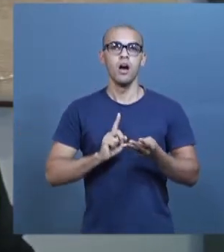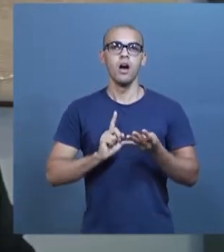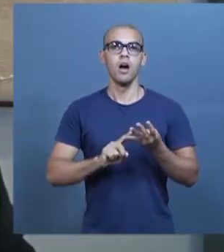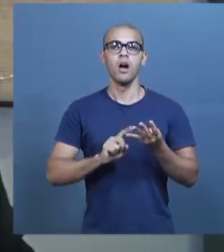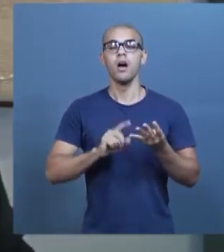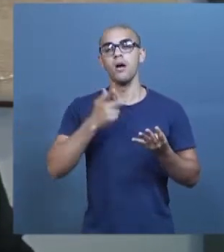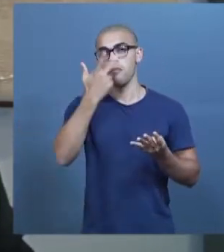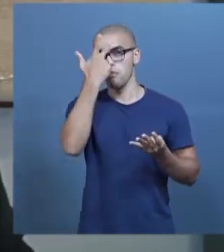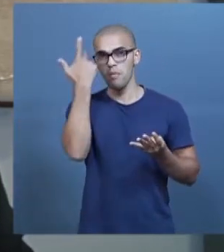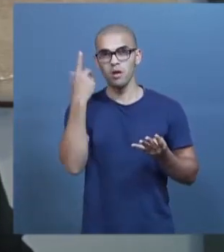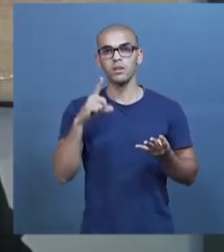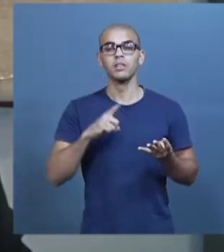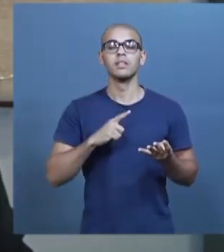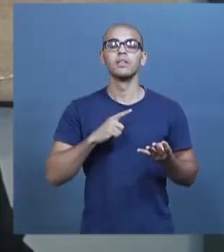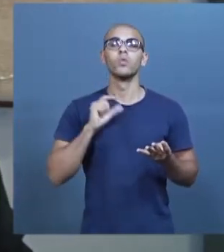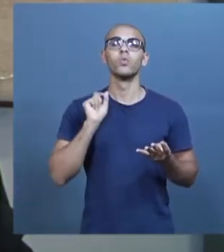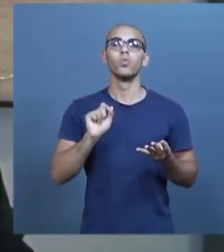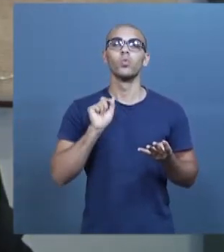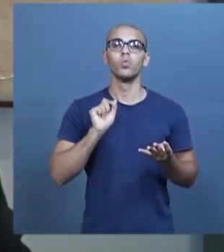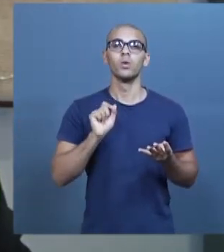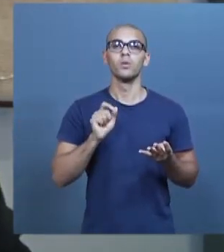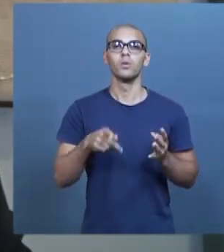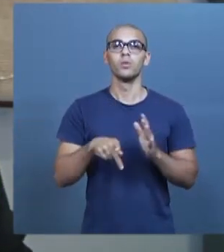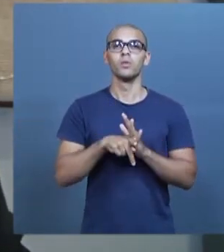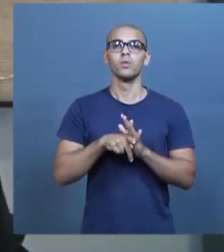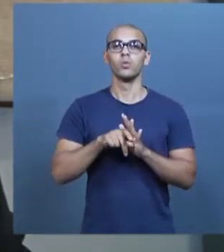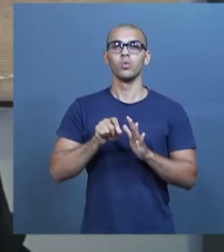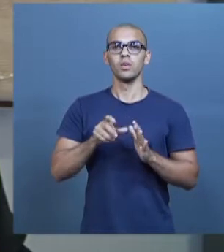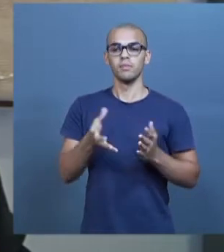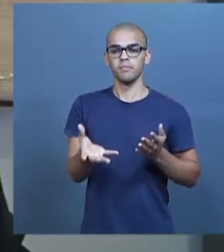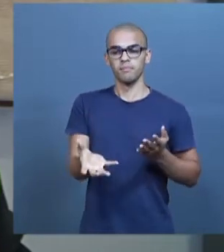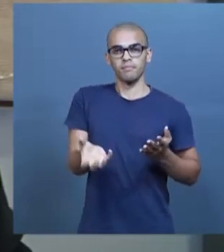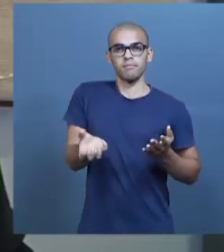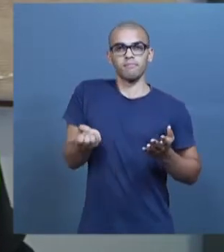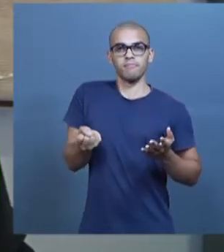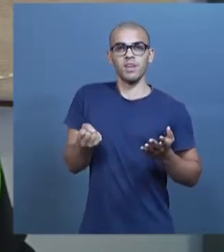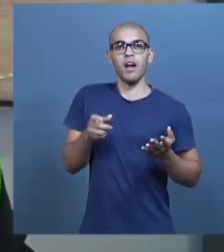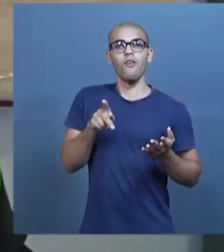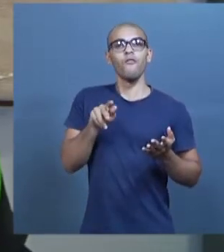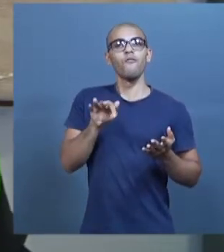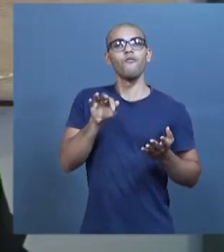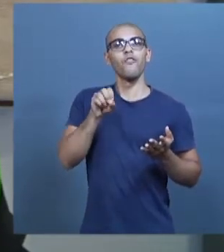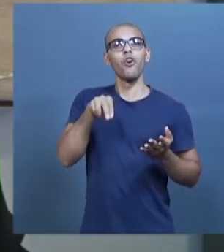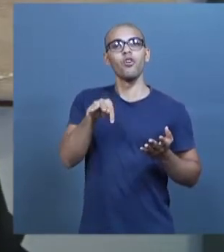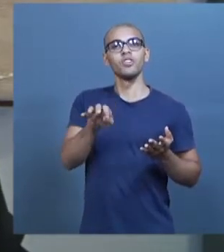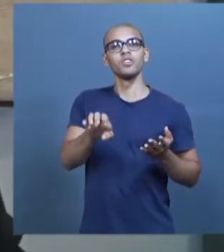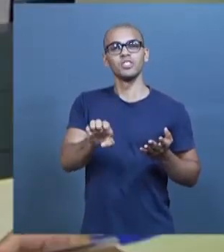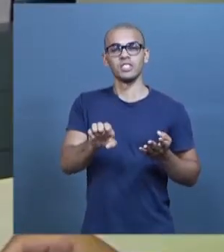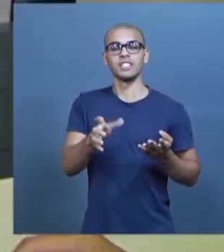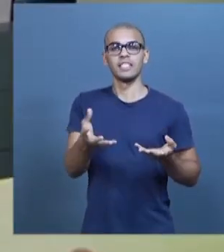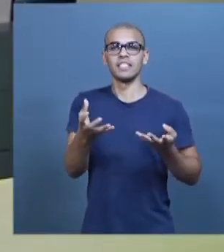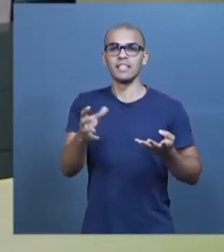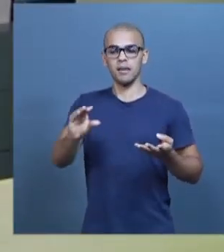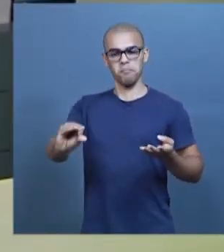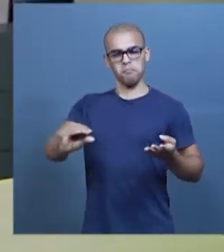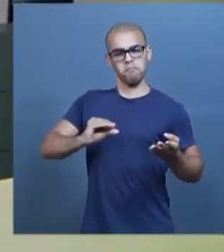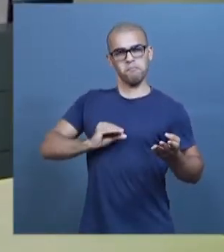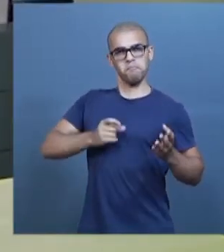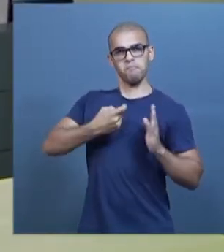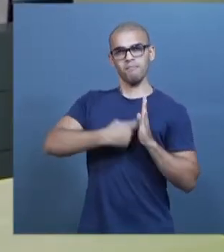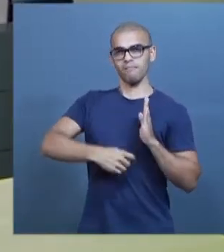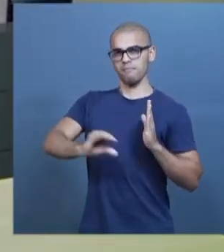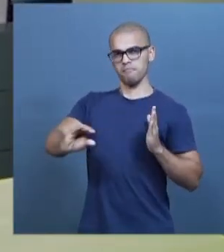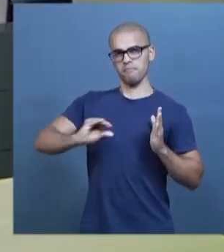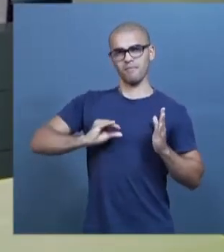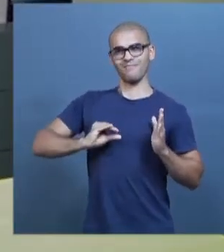contribuinte que teve retenções na fonte que deseja pleitear uma restituição desses valores. O contador ainda explica